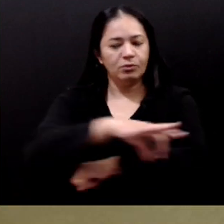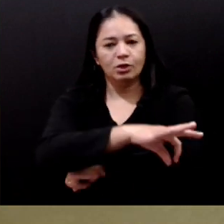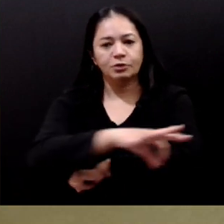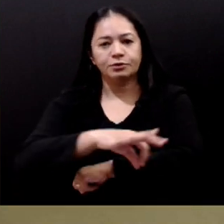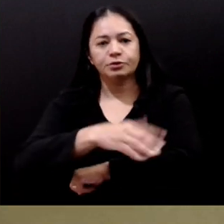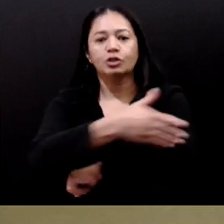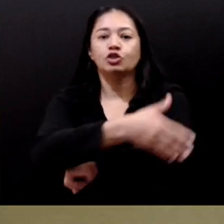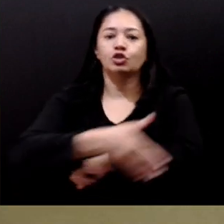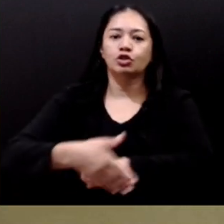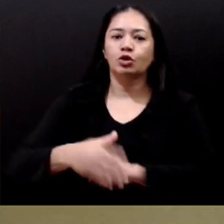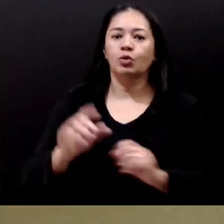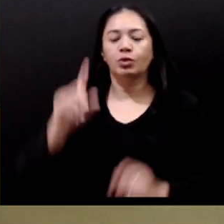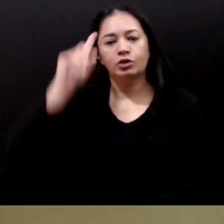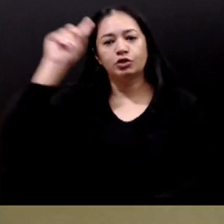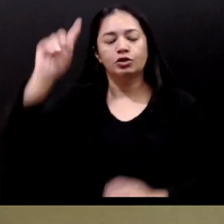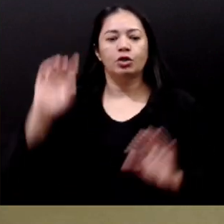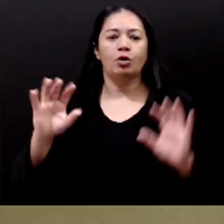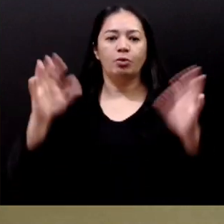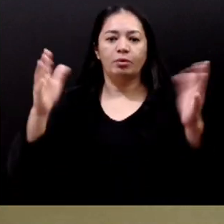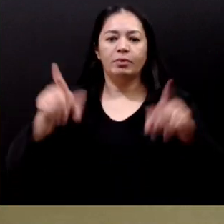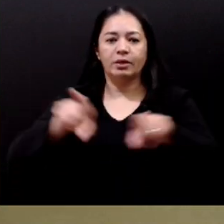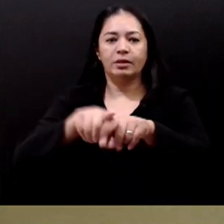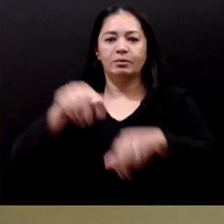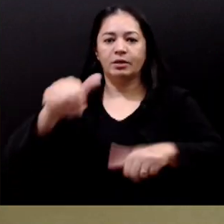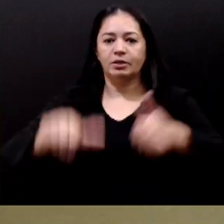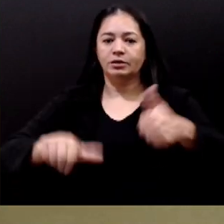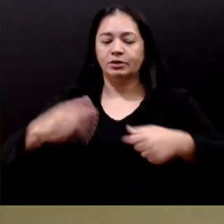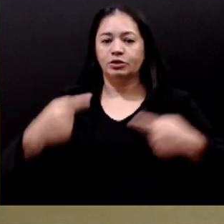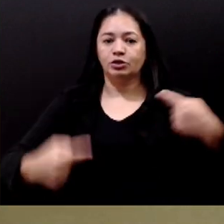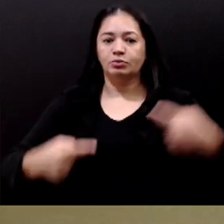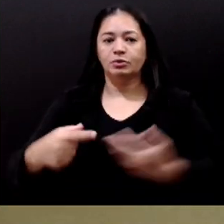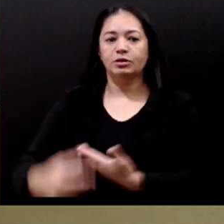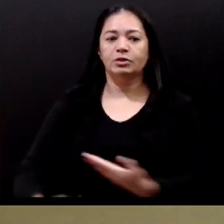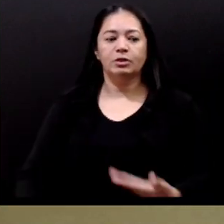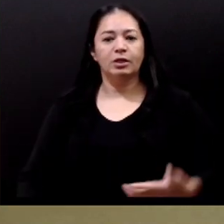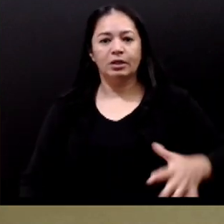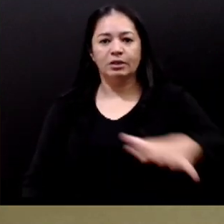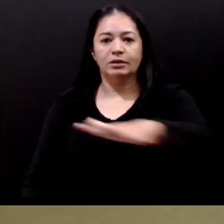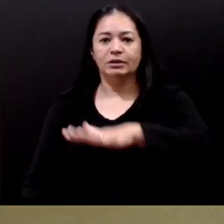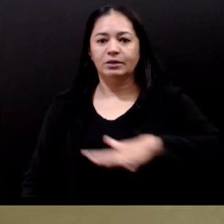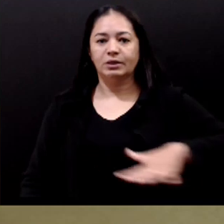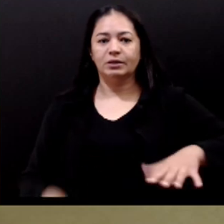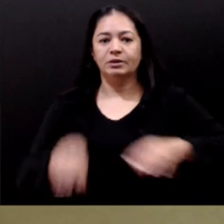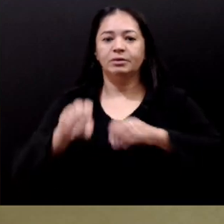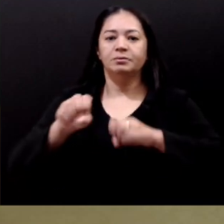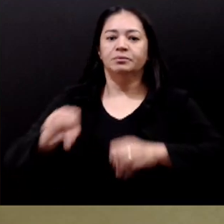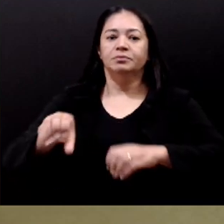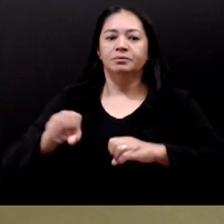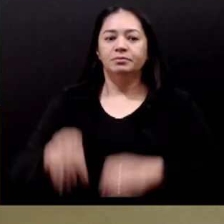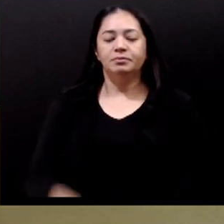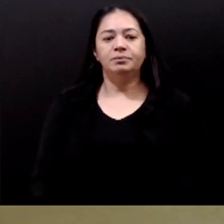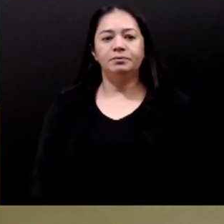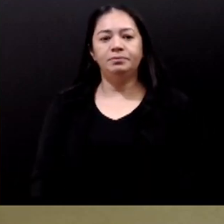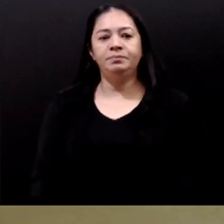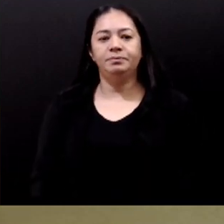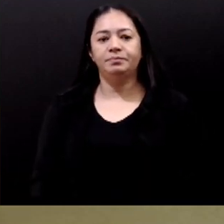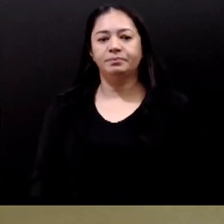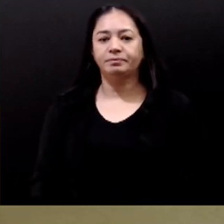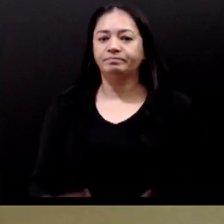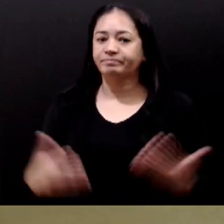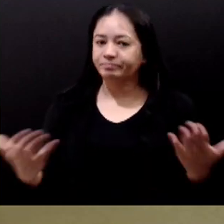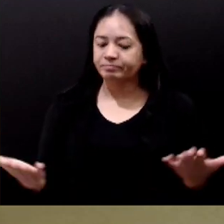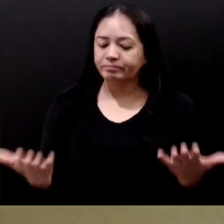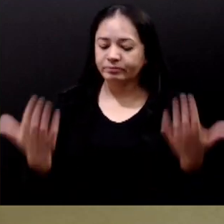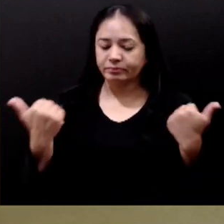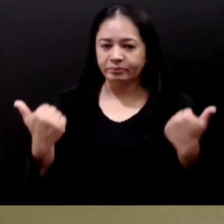comemorativas e análises de políticas públicas na área da educação. Muito bem, gente, vamos com a previsão do tempo para